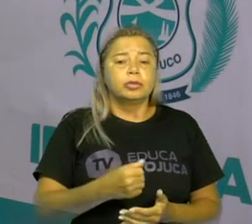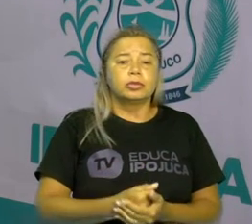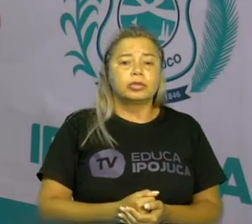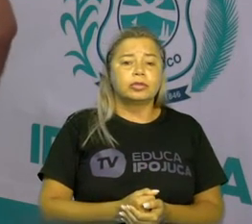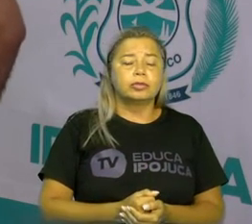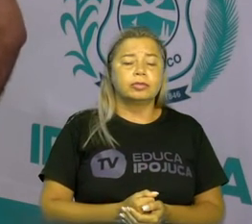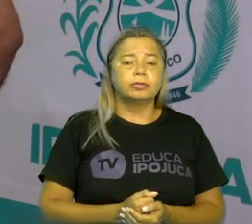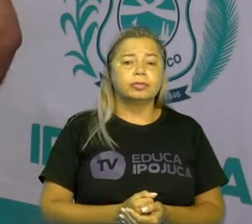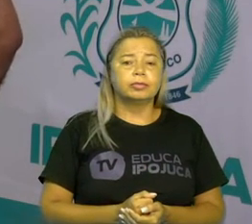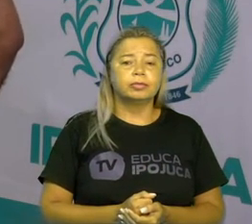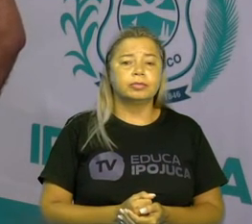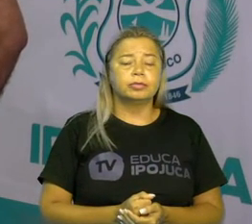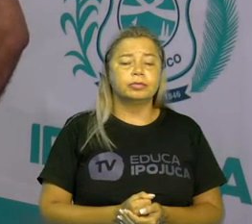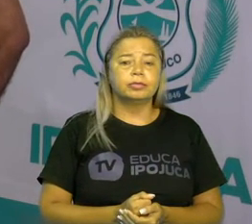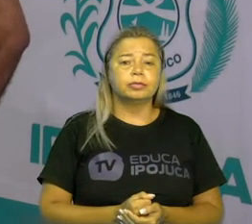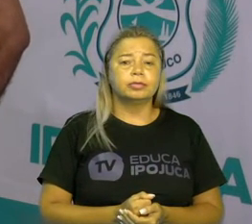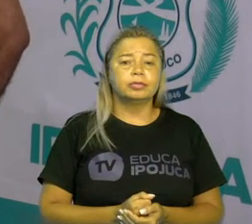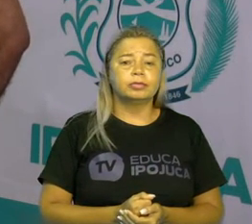outros